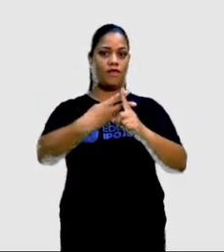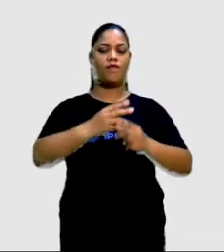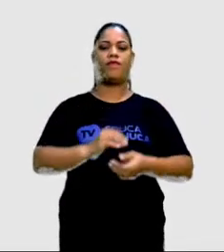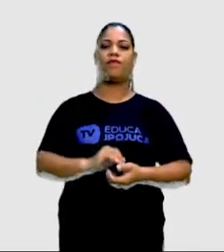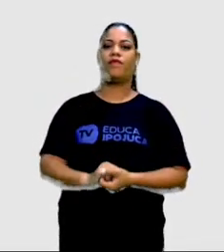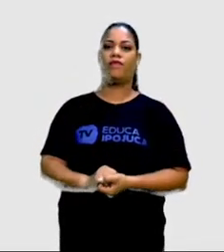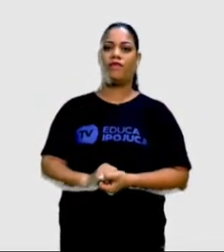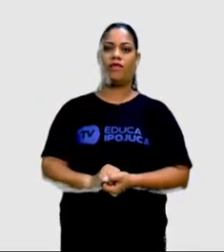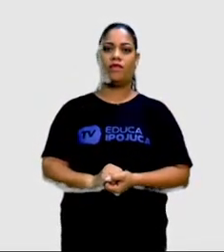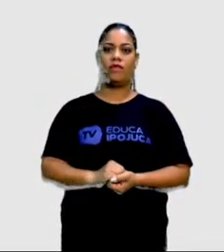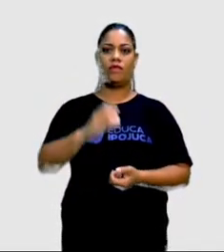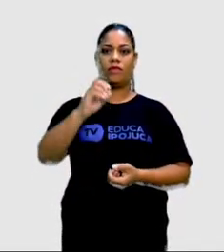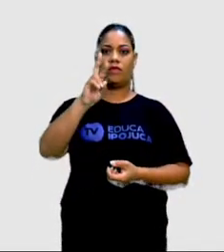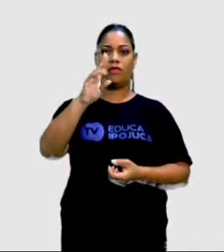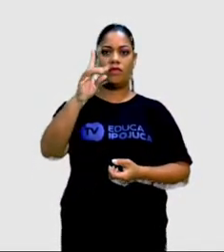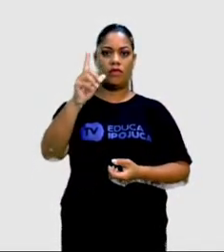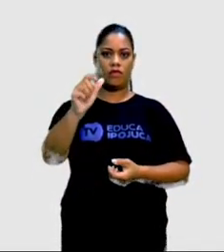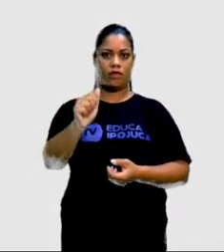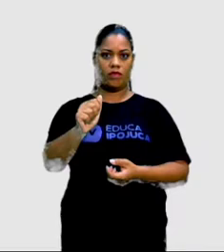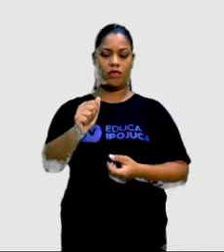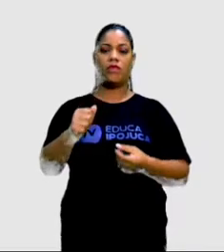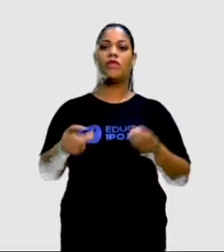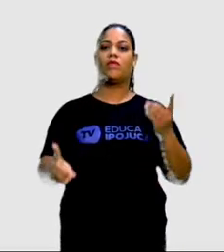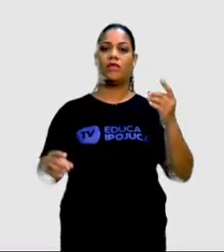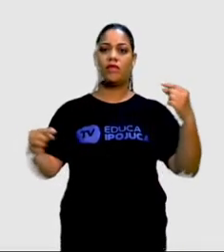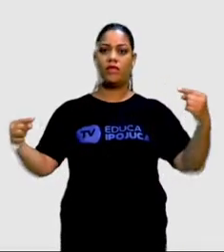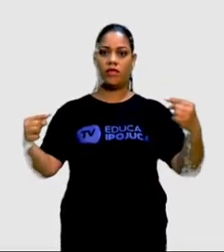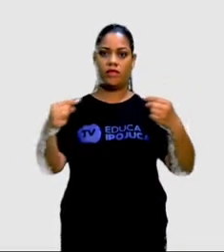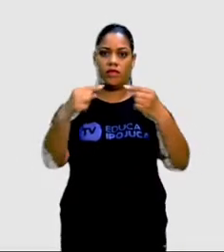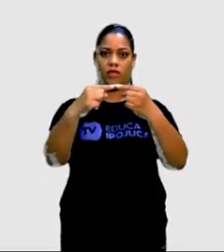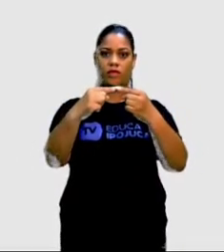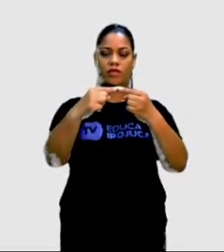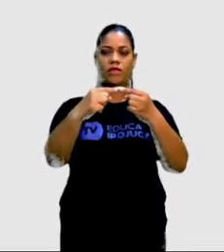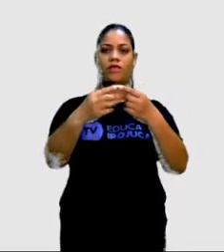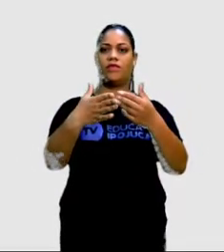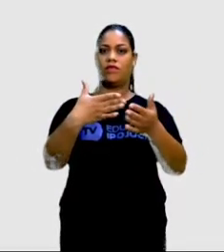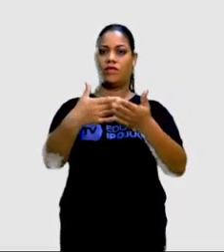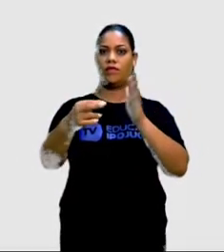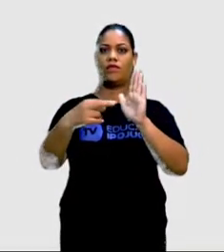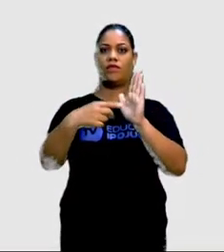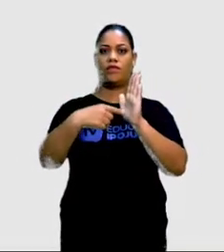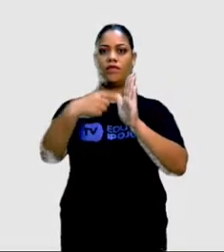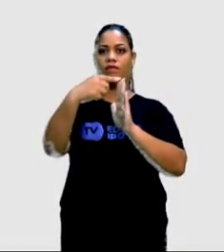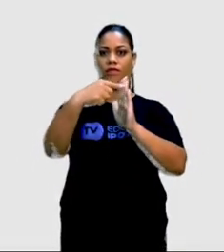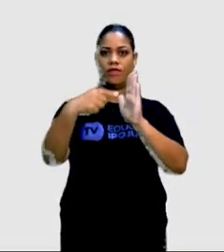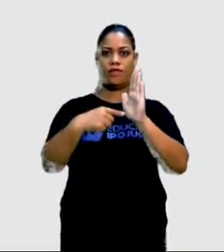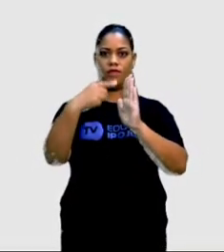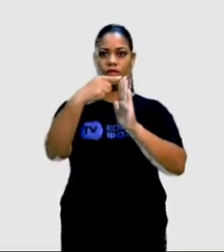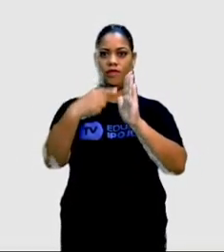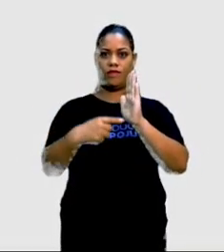A corda é um segmento que une dois pontos quaisquer da circunferência.